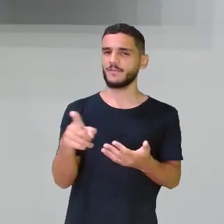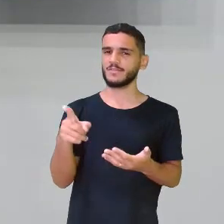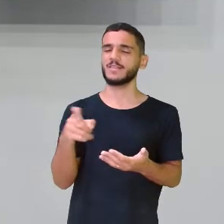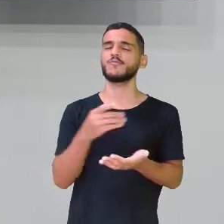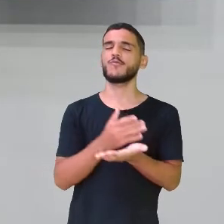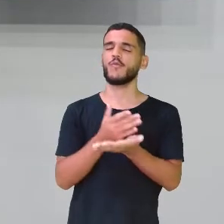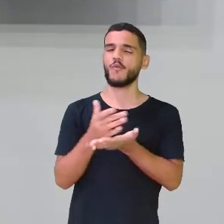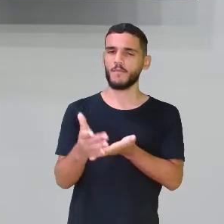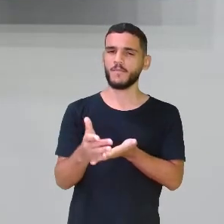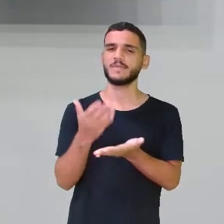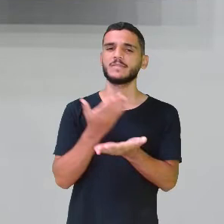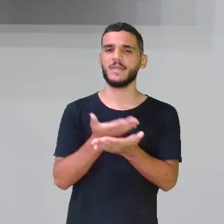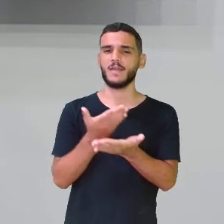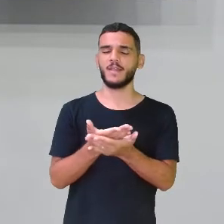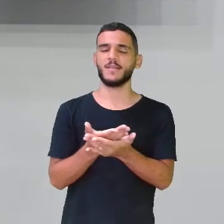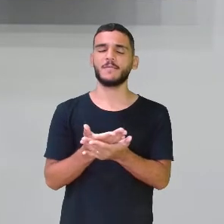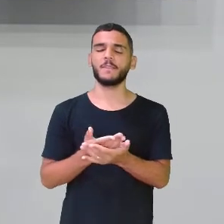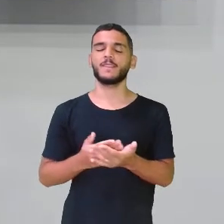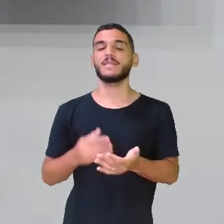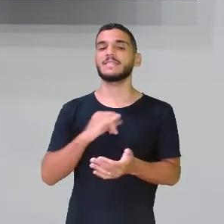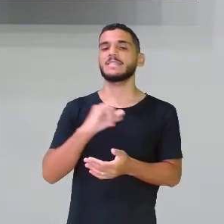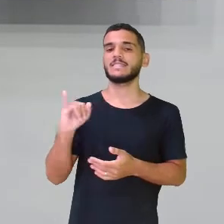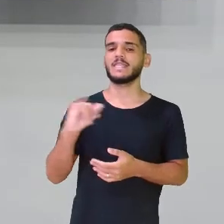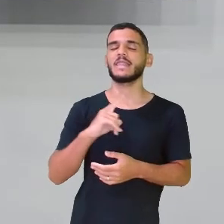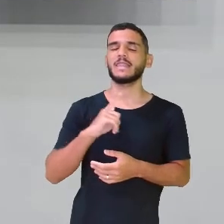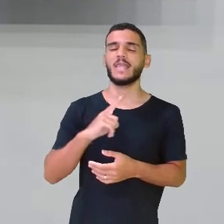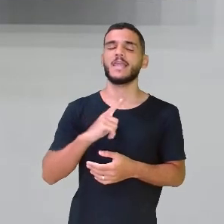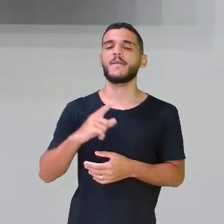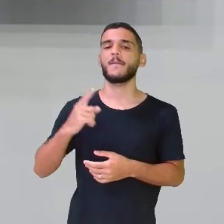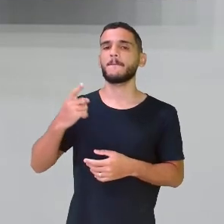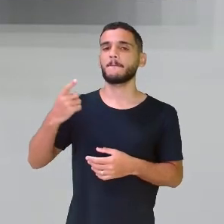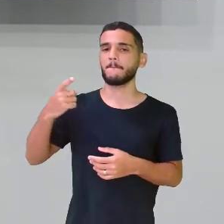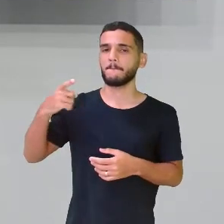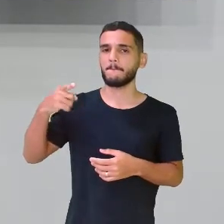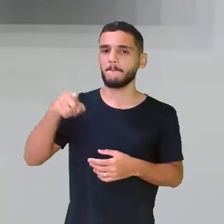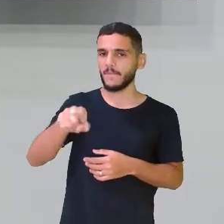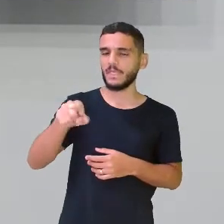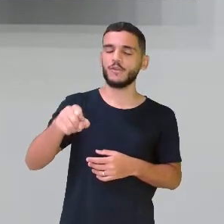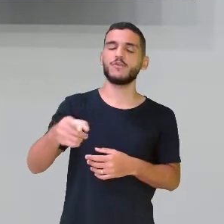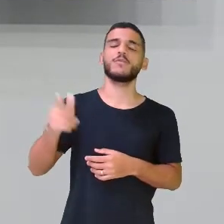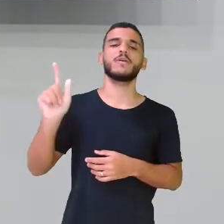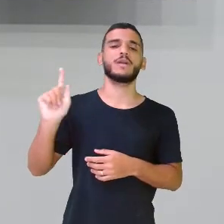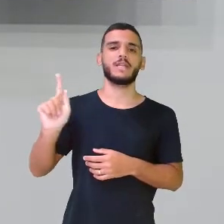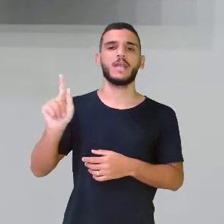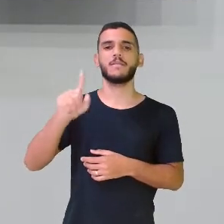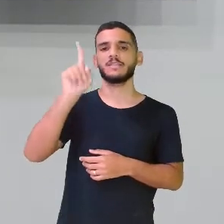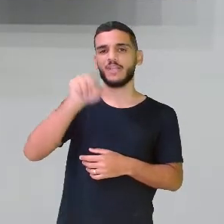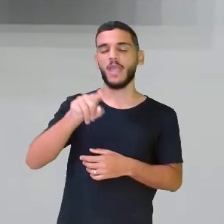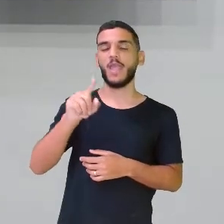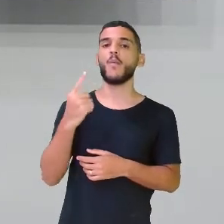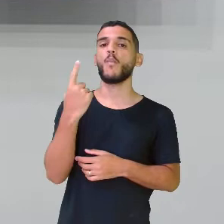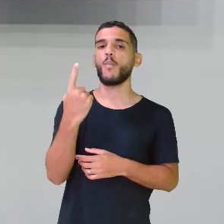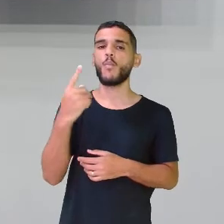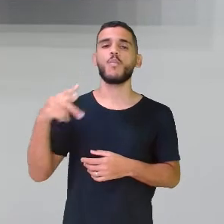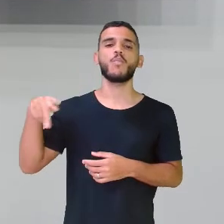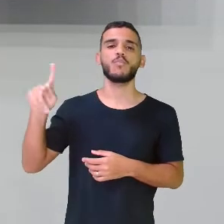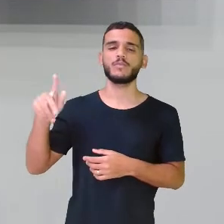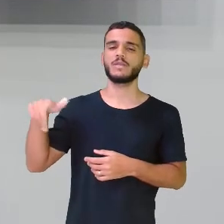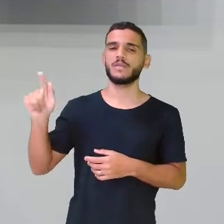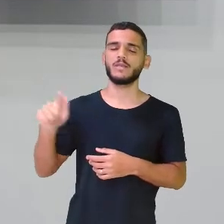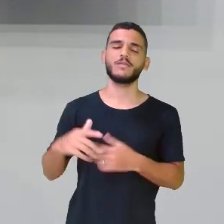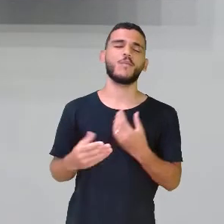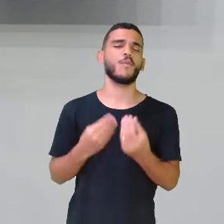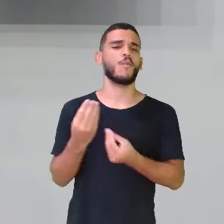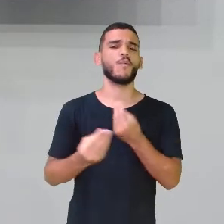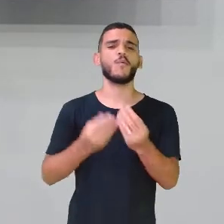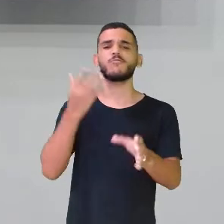a cada 1.000 gramas eu tenho 1 quilo. 1.000 gramas. Como é que eu